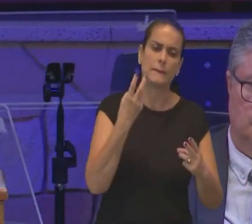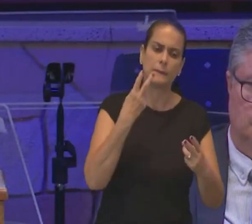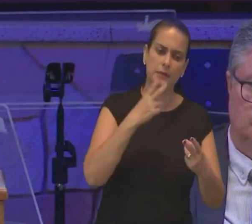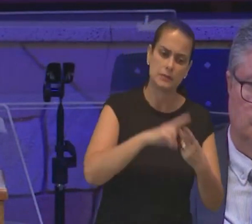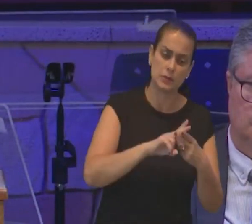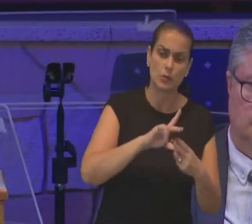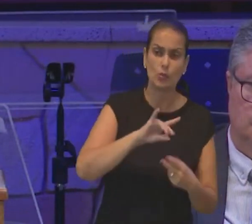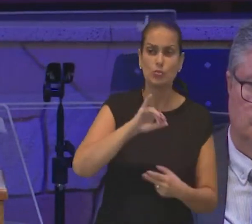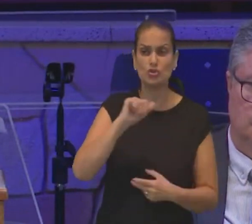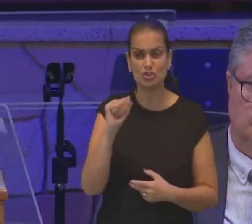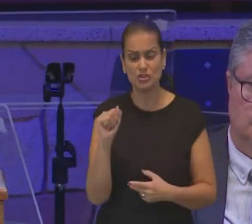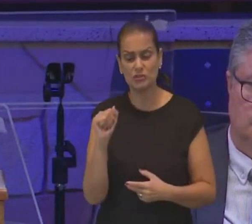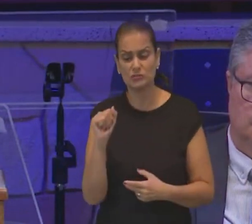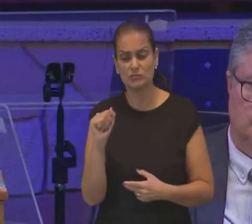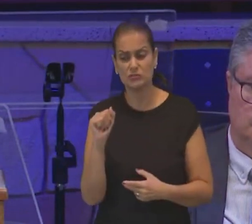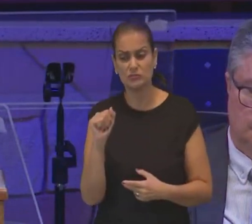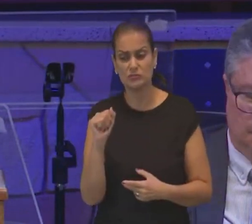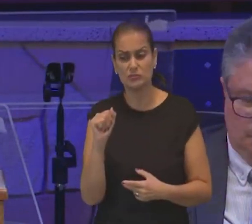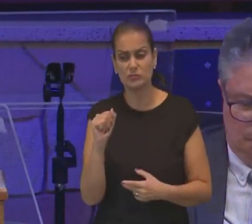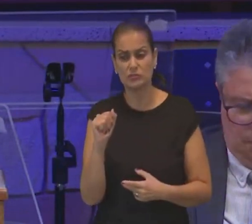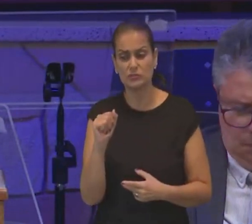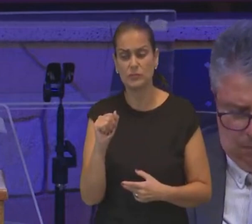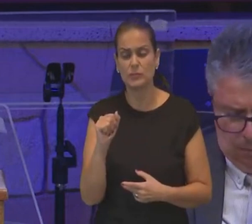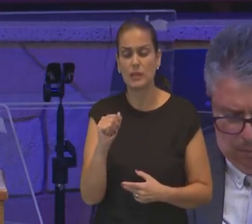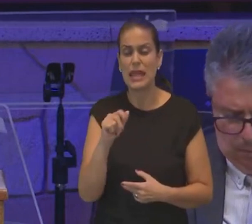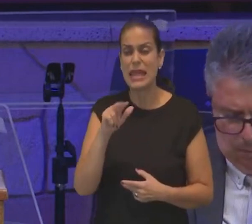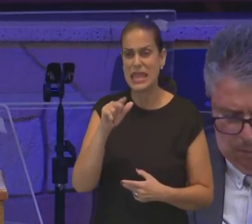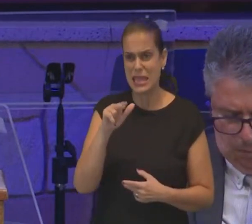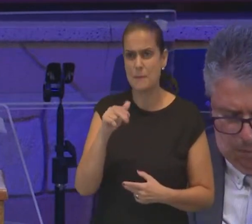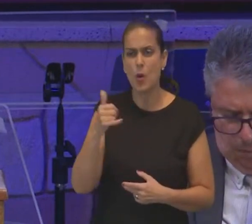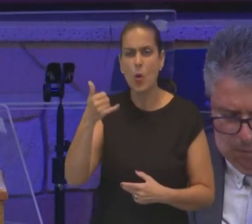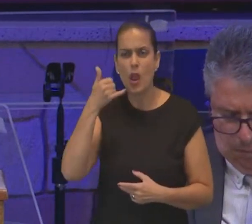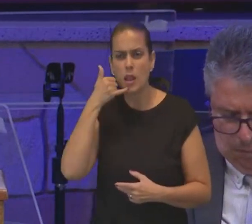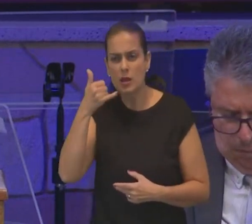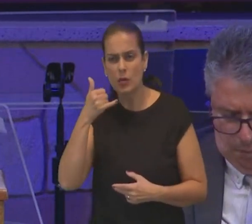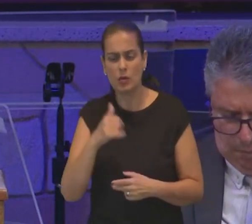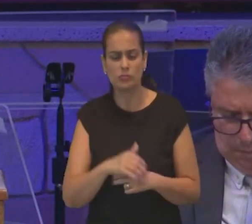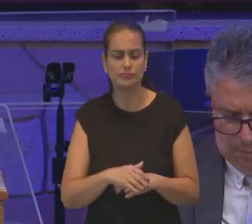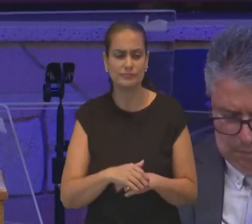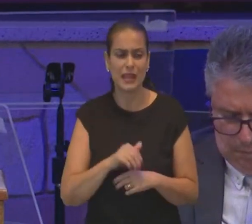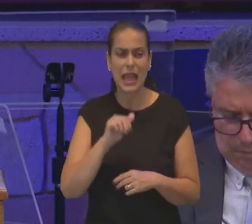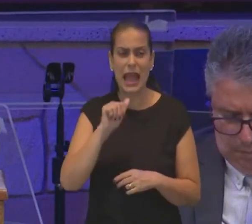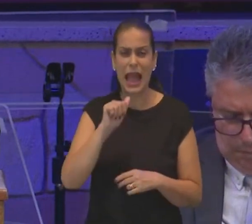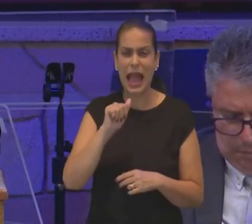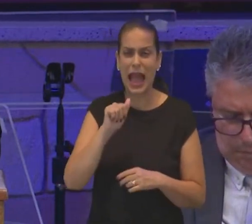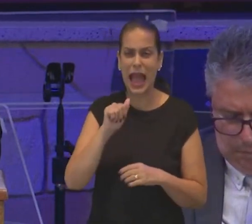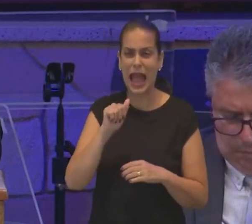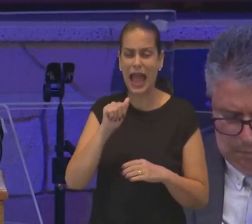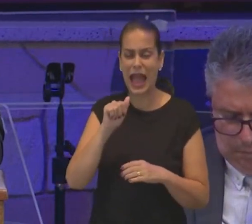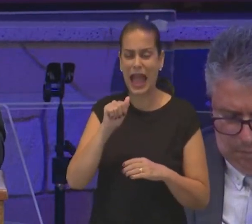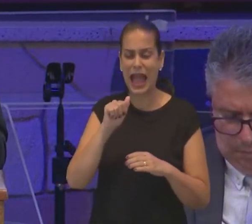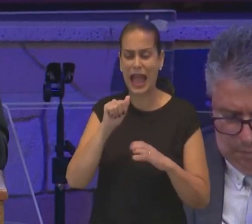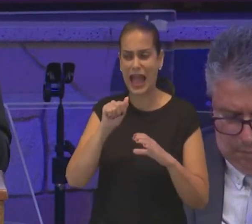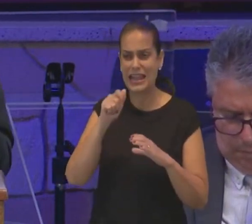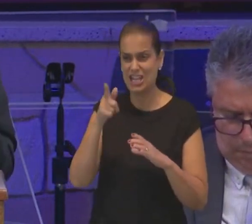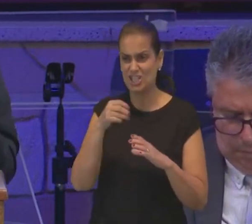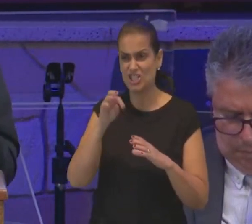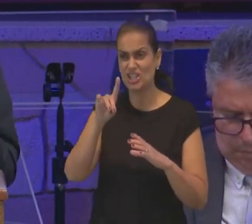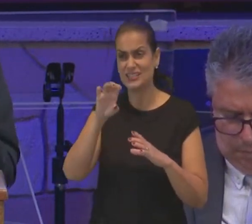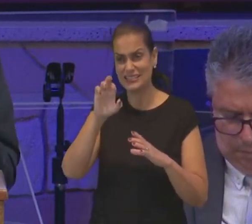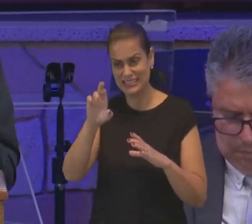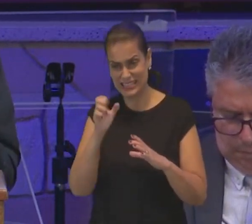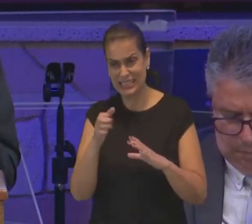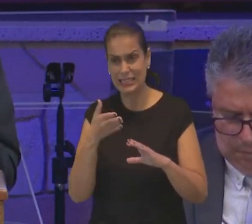certo dia, o irmão dele me ligou e disse: pastor, Alexandre está querendo ir para Cristolândia de Natal.